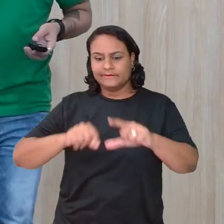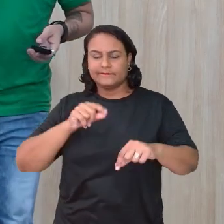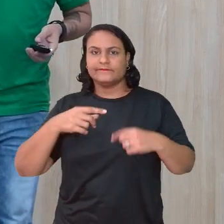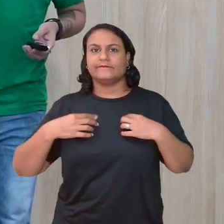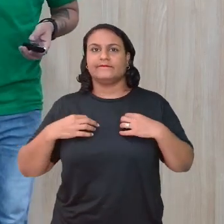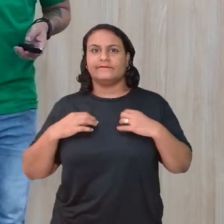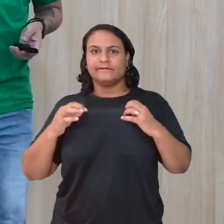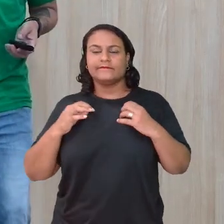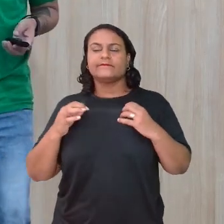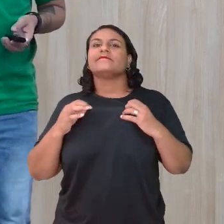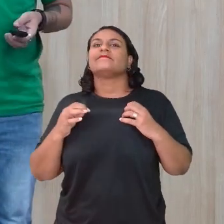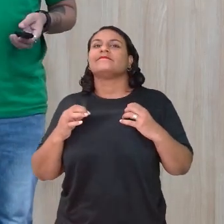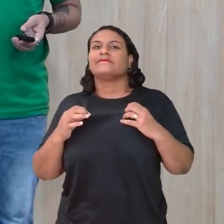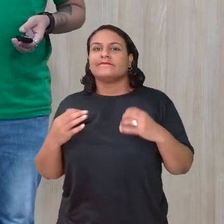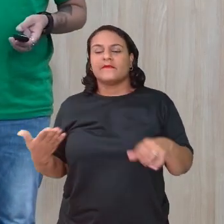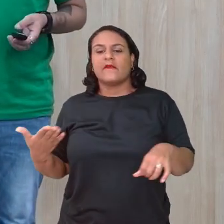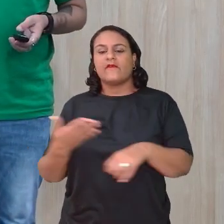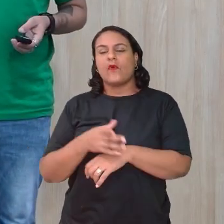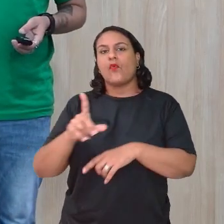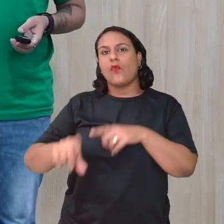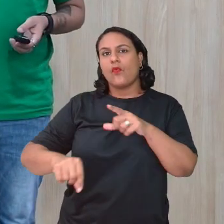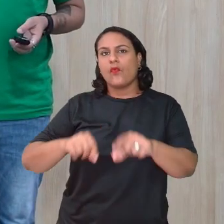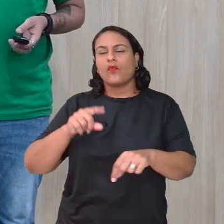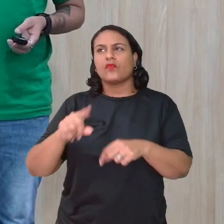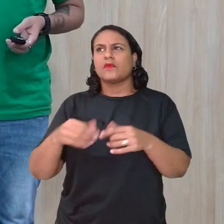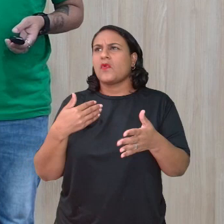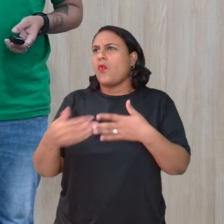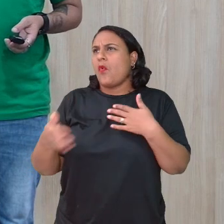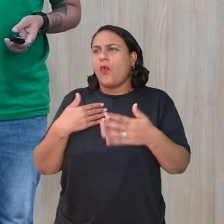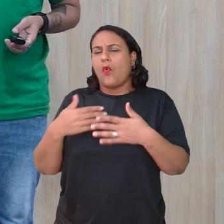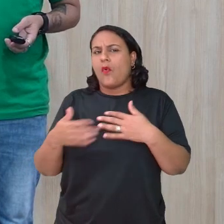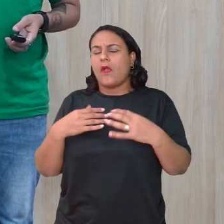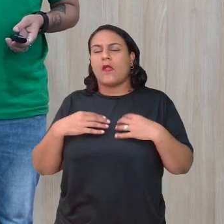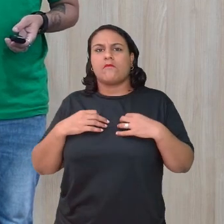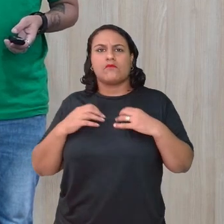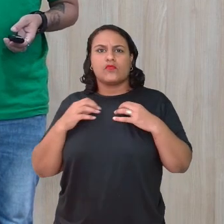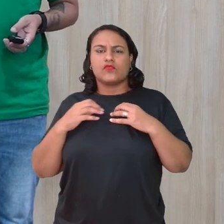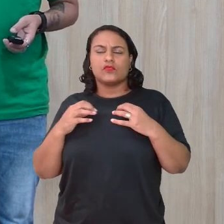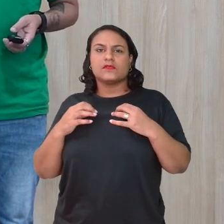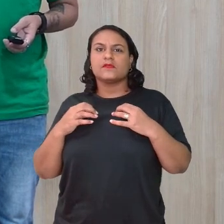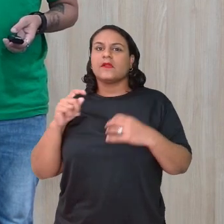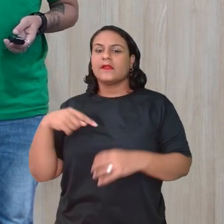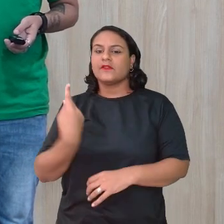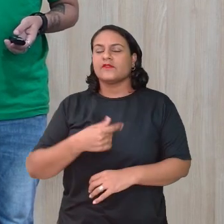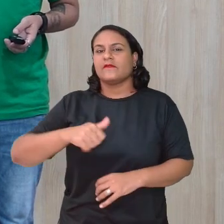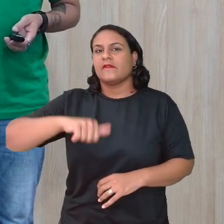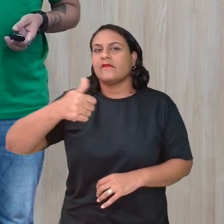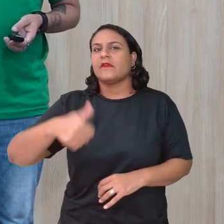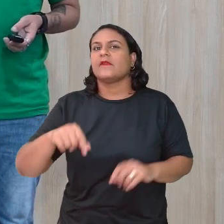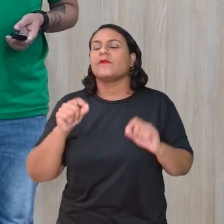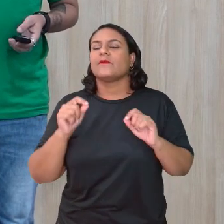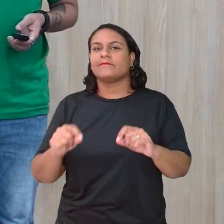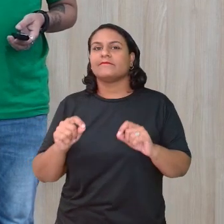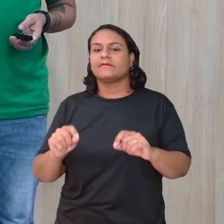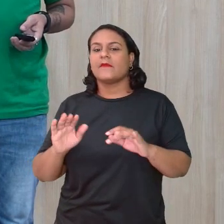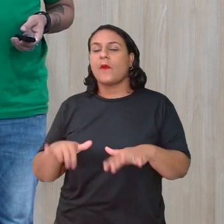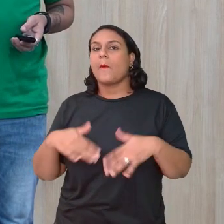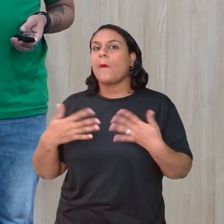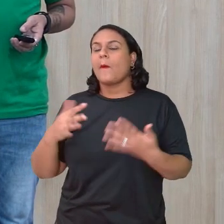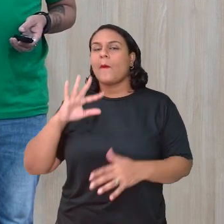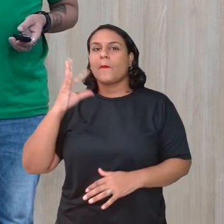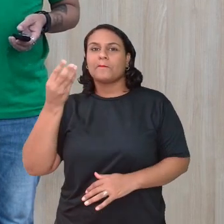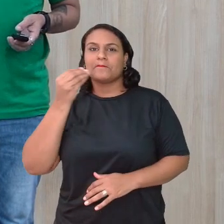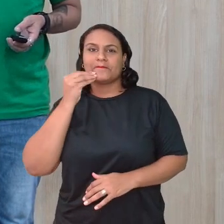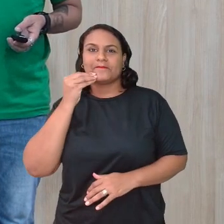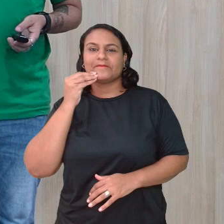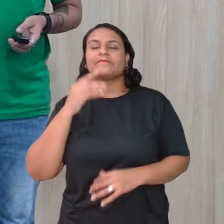blusa, ela vai escolher ali aleatoriamente uma blusa e a gente vai avaliar, por exemplo, qual é a probabilidade de